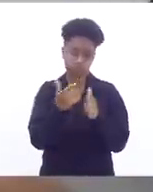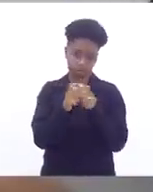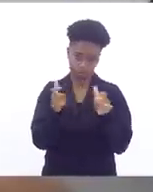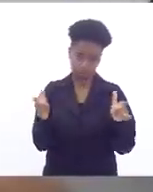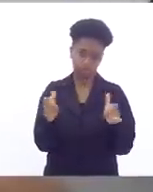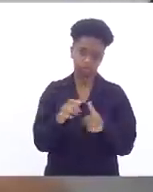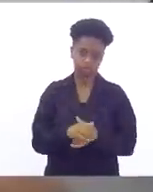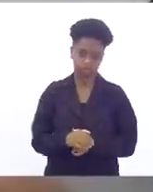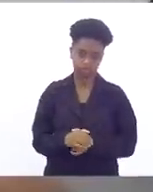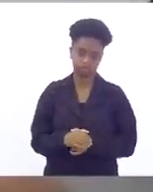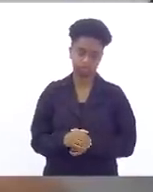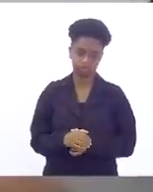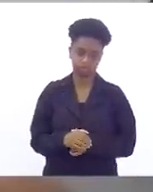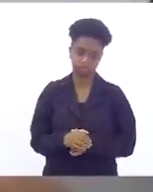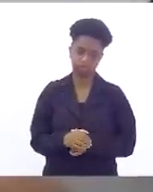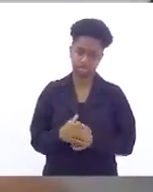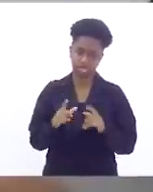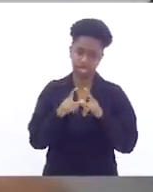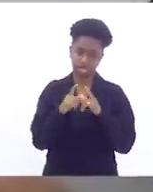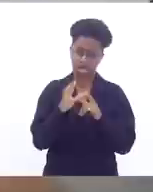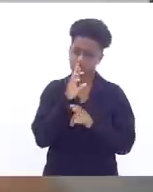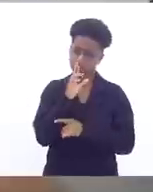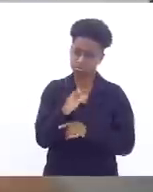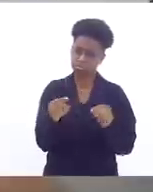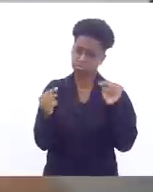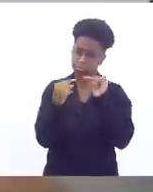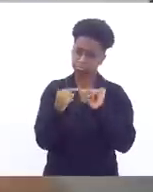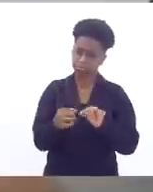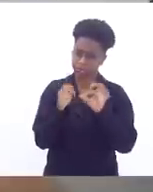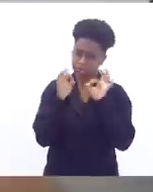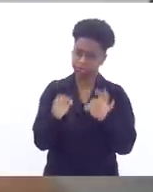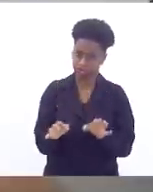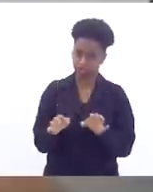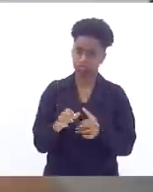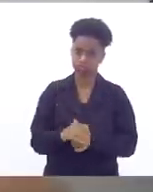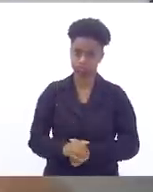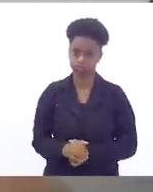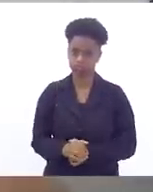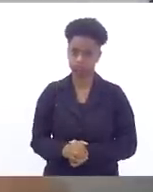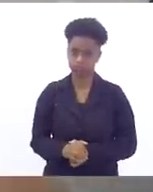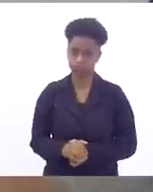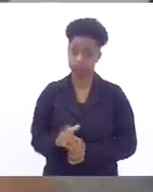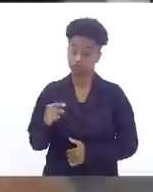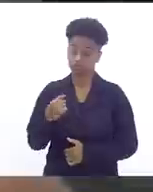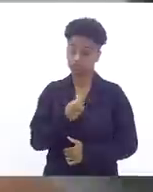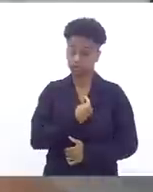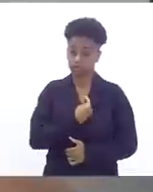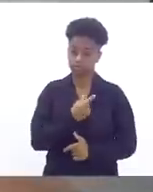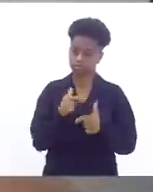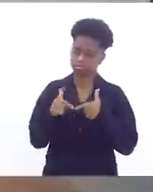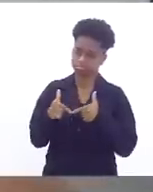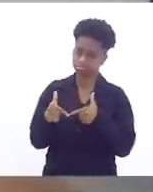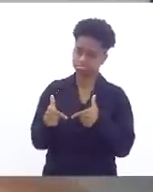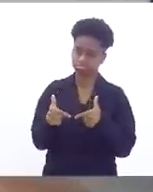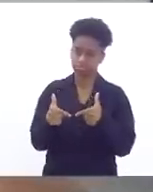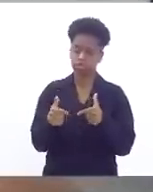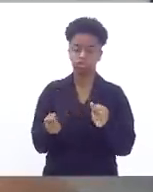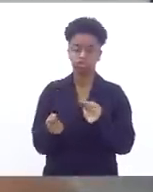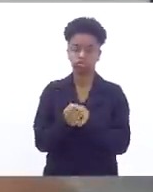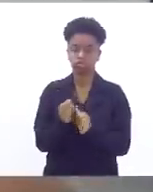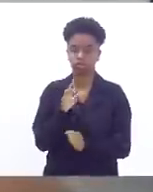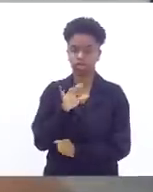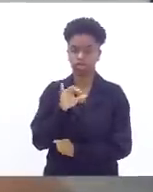maior parte deles de forma bem Coesa e correta a gente tem feito junto ao